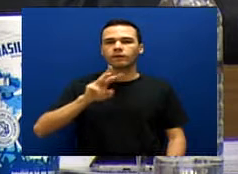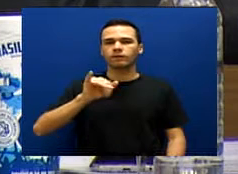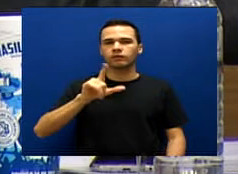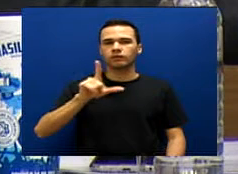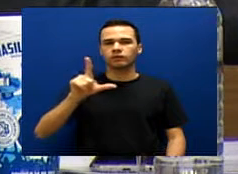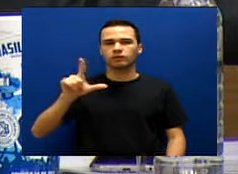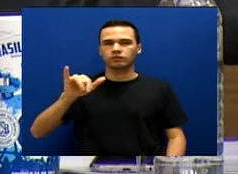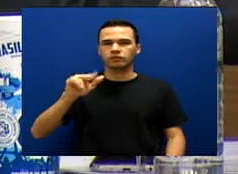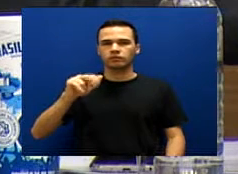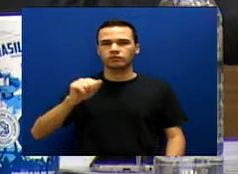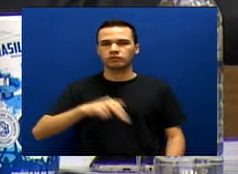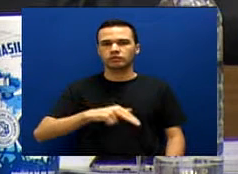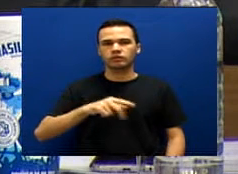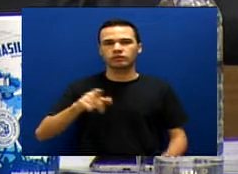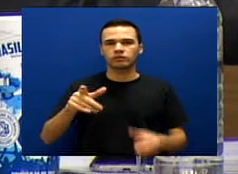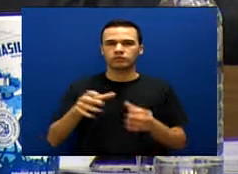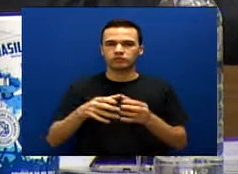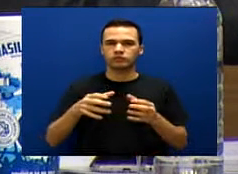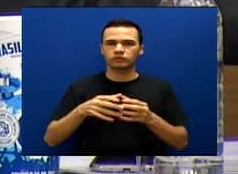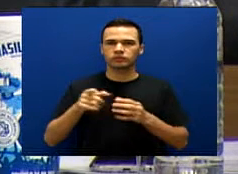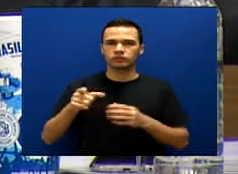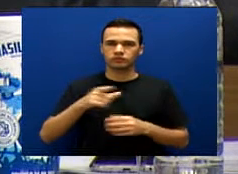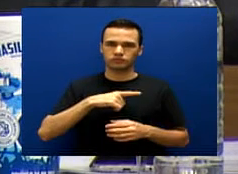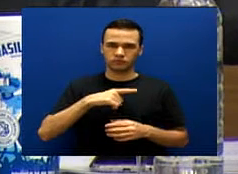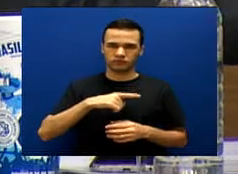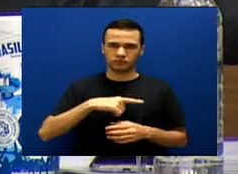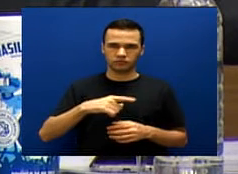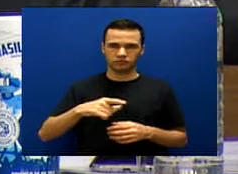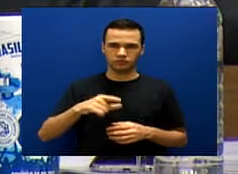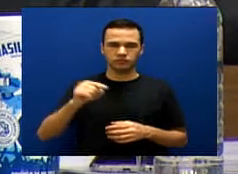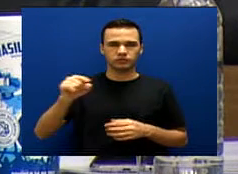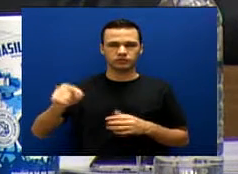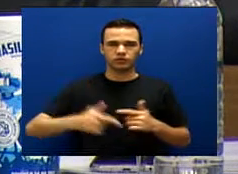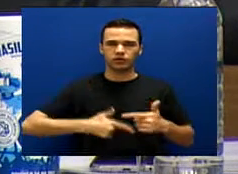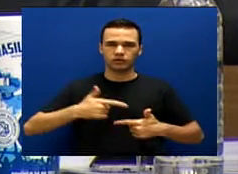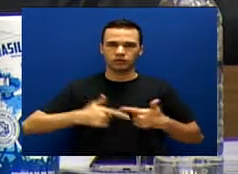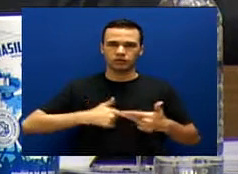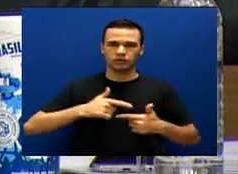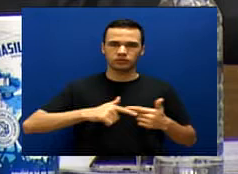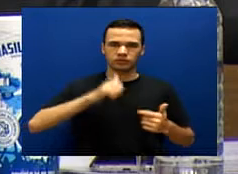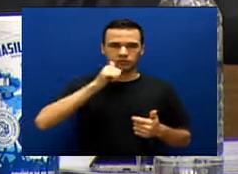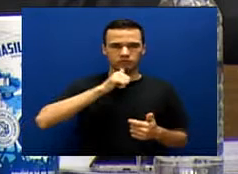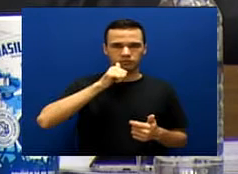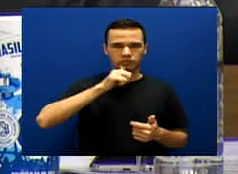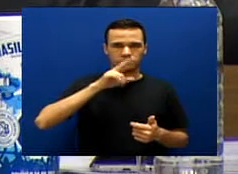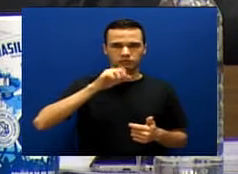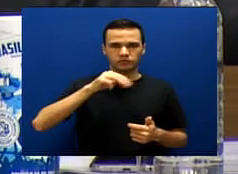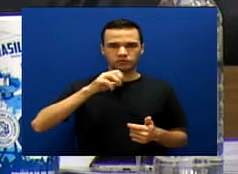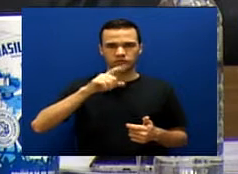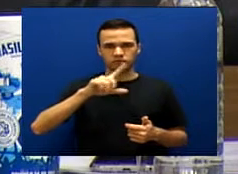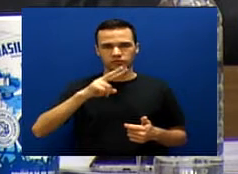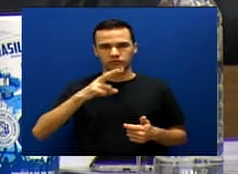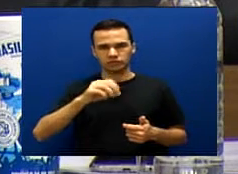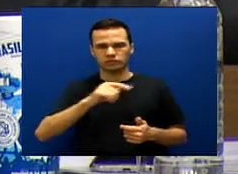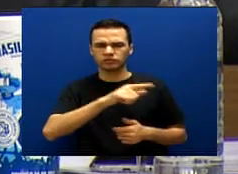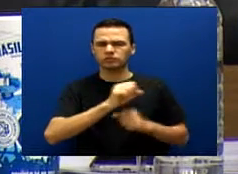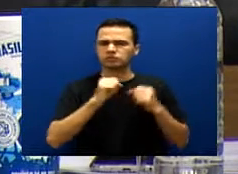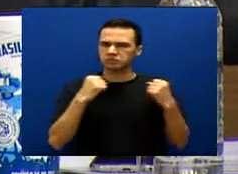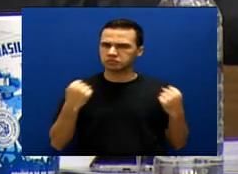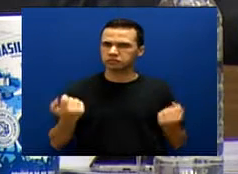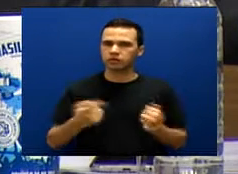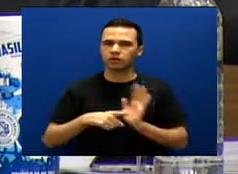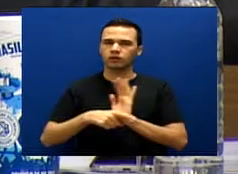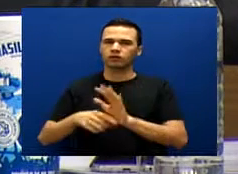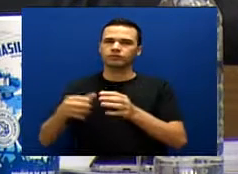que teve a associação Vamos Subir Bento, que trabalhou ali com aquele grupo das irmãs Ramalho, que fizeram um empenho danado para ajudar